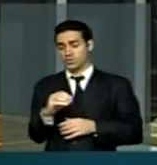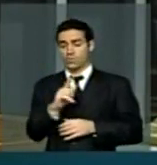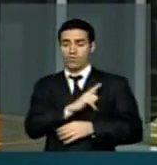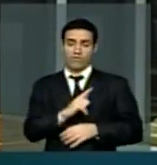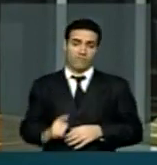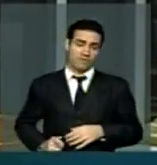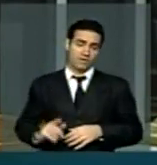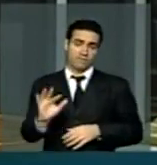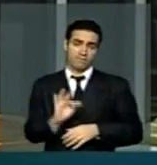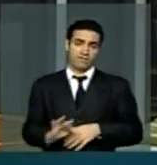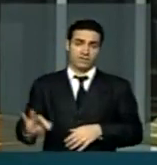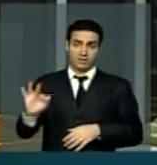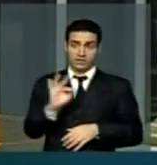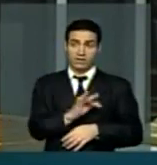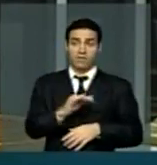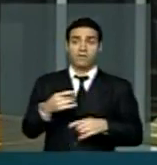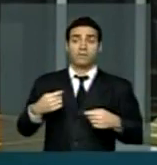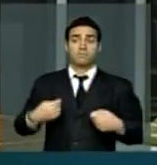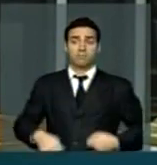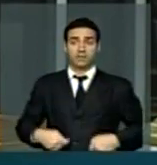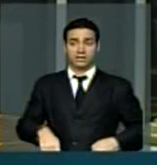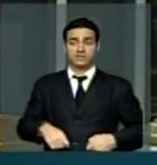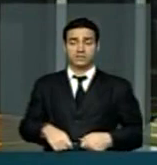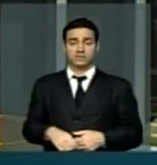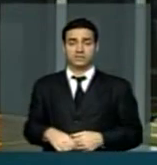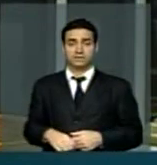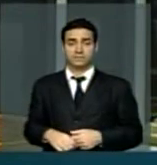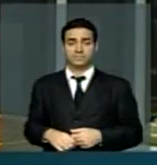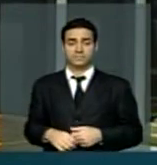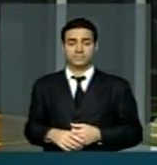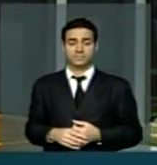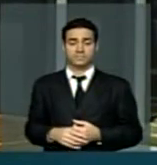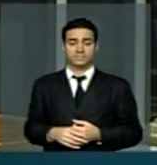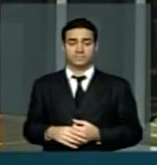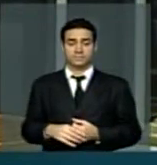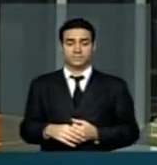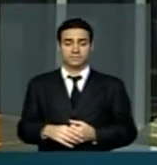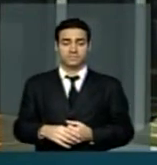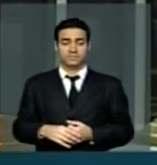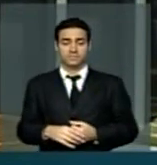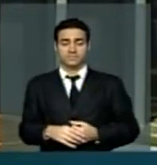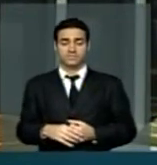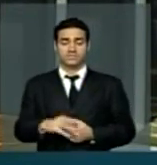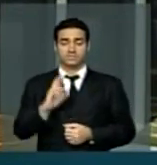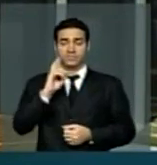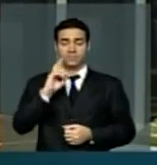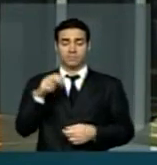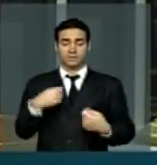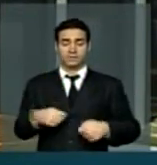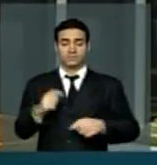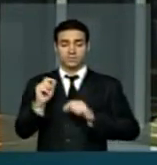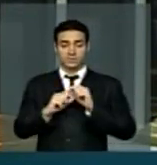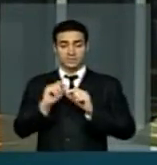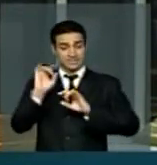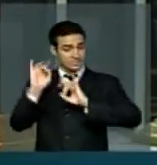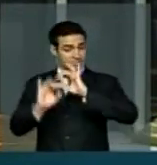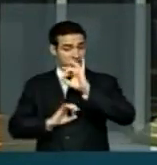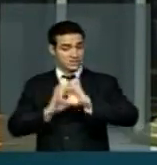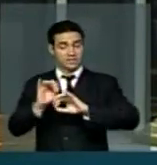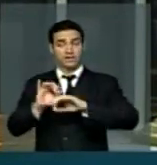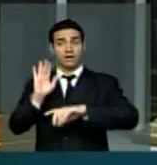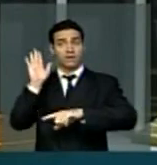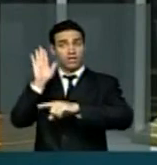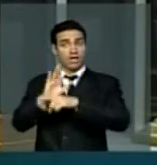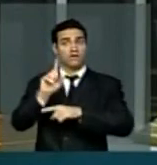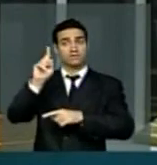federal precisa ter um olhar, senhor presidente, terminando, um olhar especial para